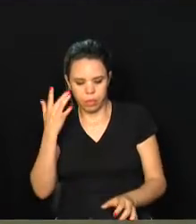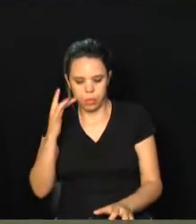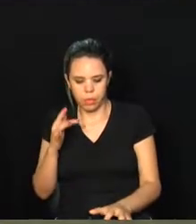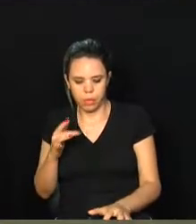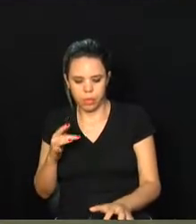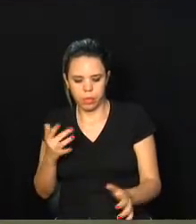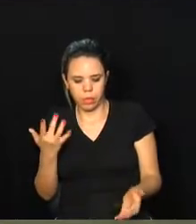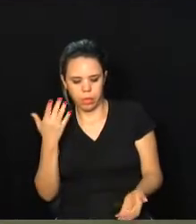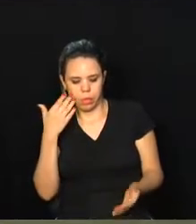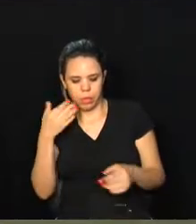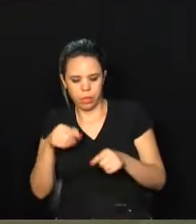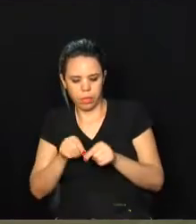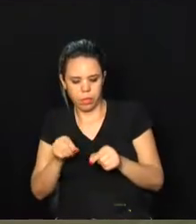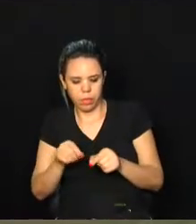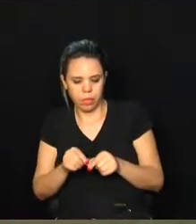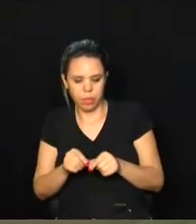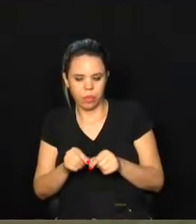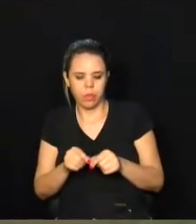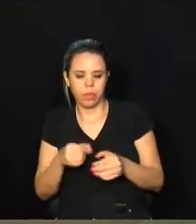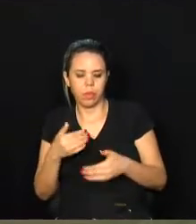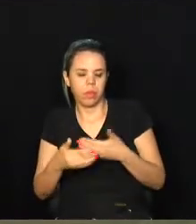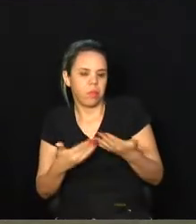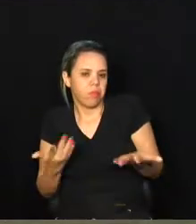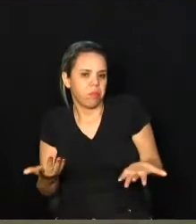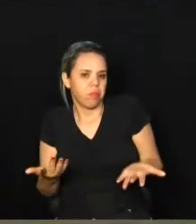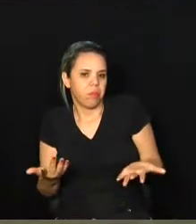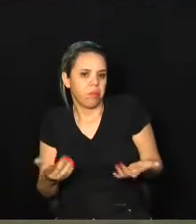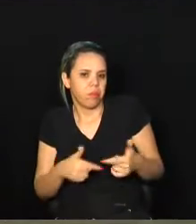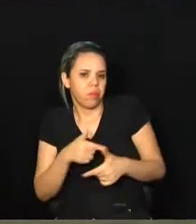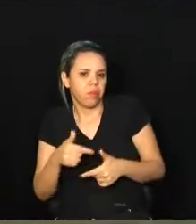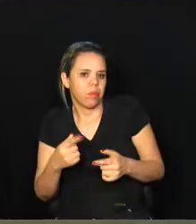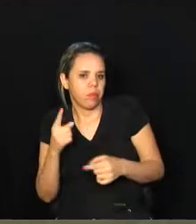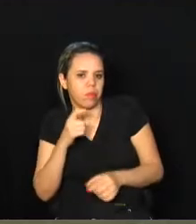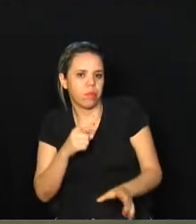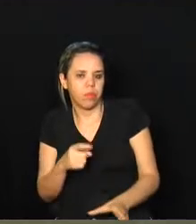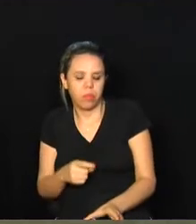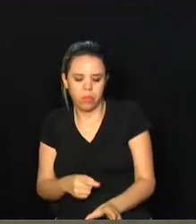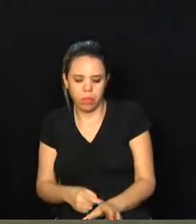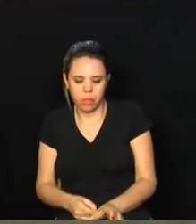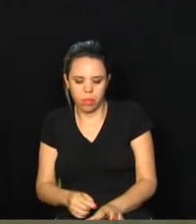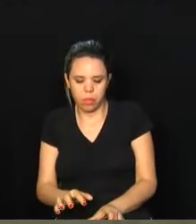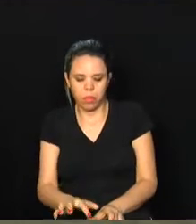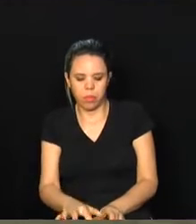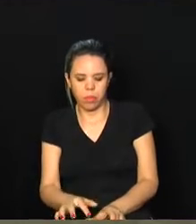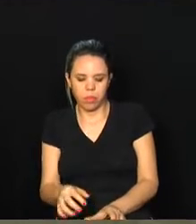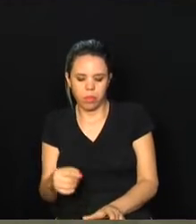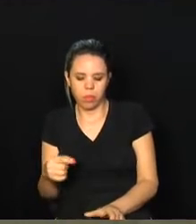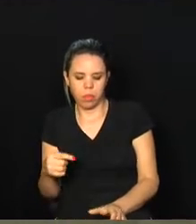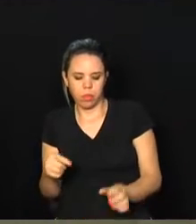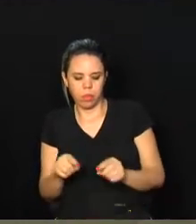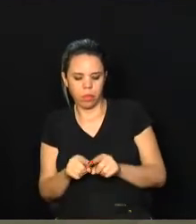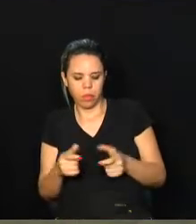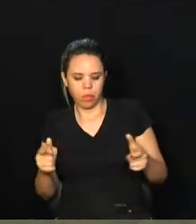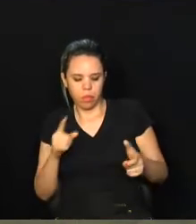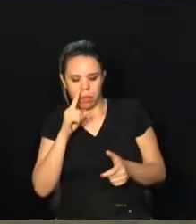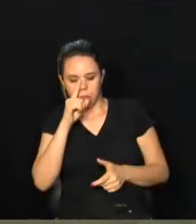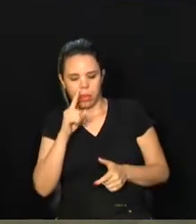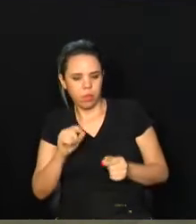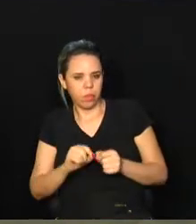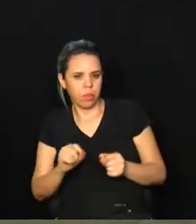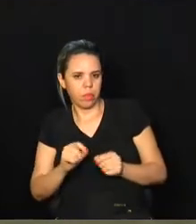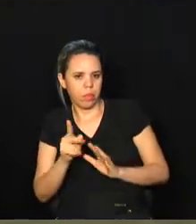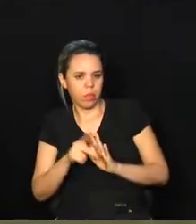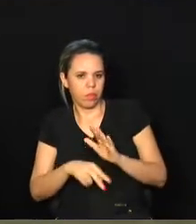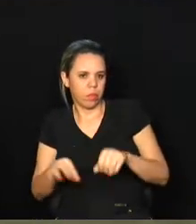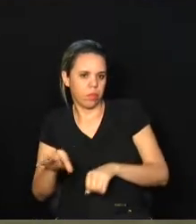fora patinando, dá um puto trabalho essa parte. Essa é uma das partes mais trabalhosas e de maior risco no projeto